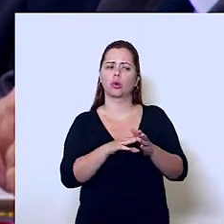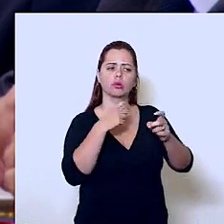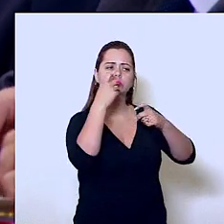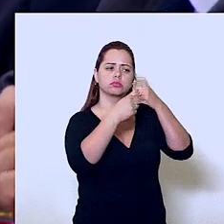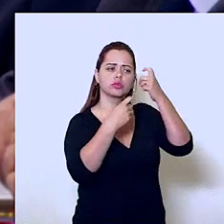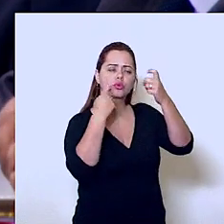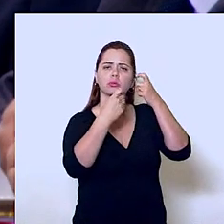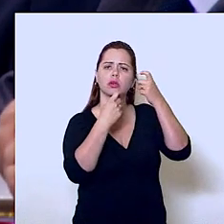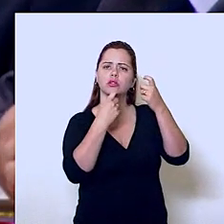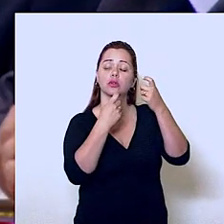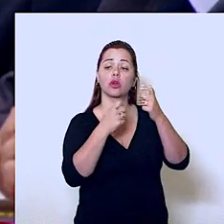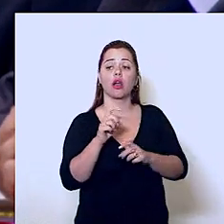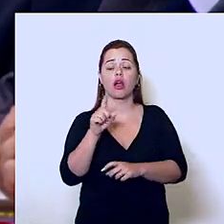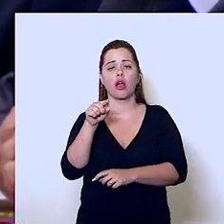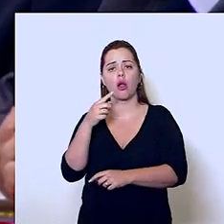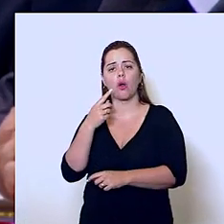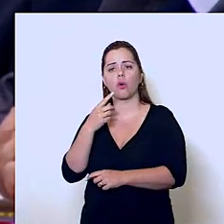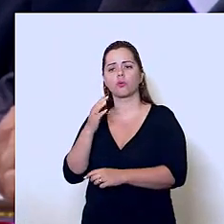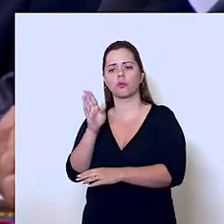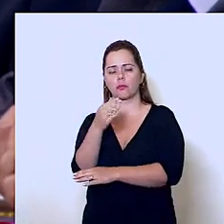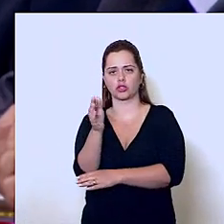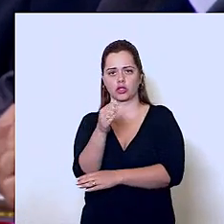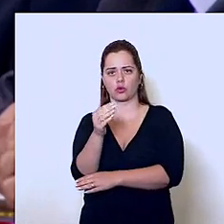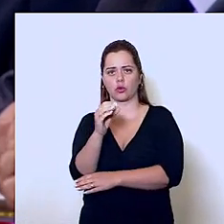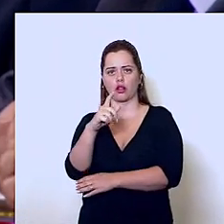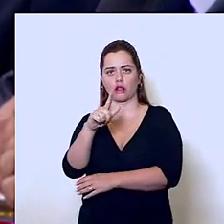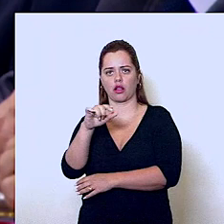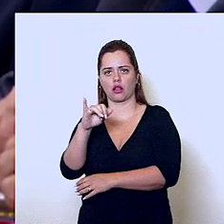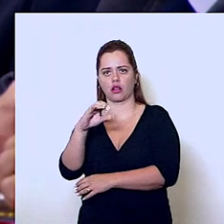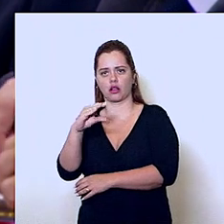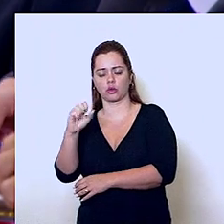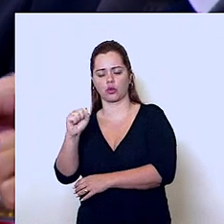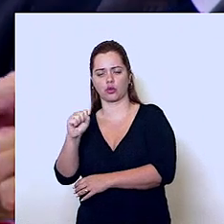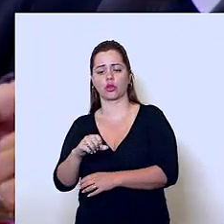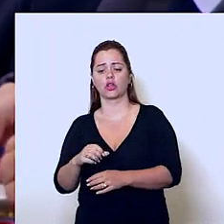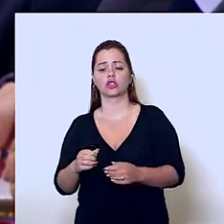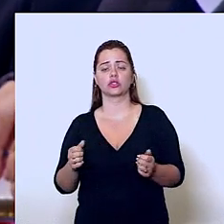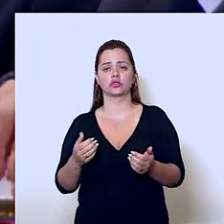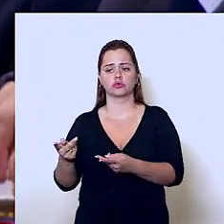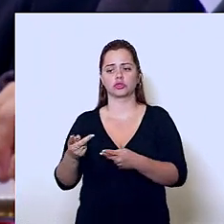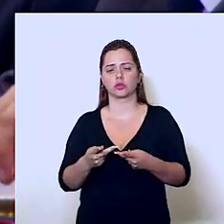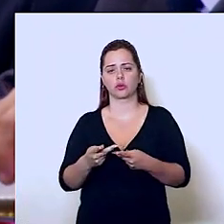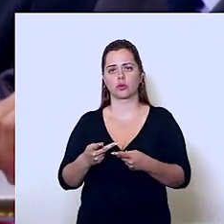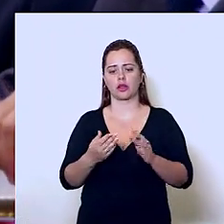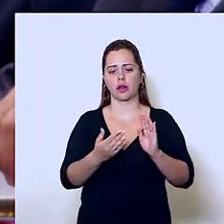que era o nosso embaixador na Grécia, quer apresentar credenciais de tirano. Ele era cumulativo.